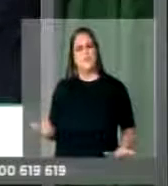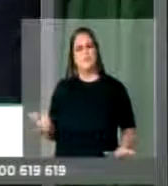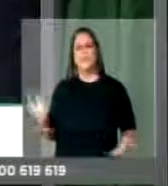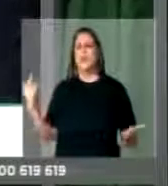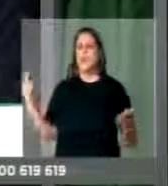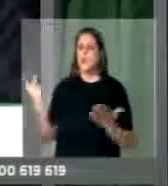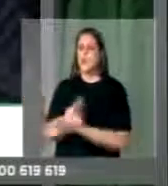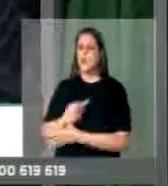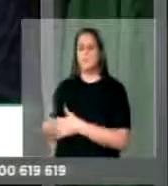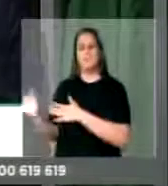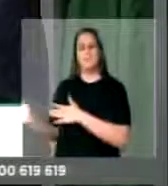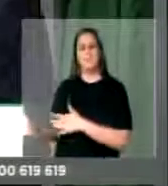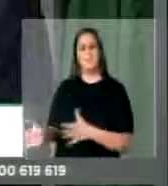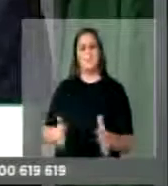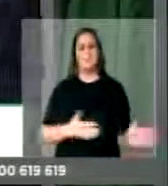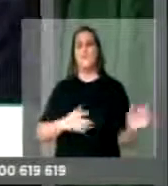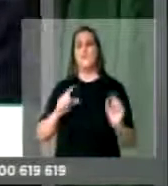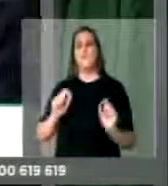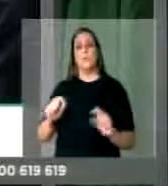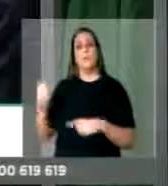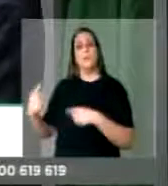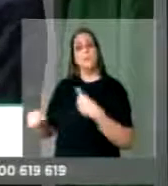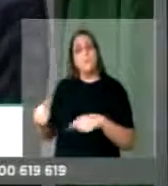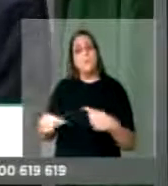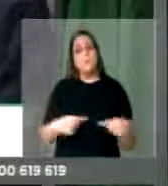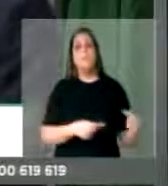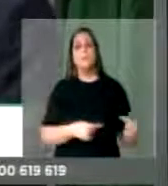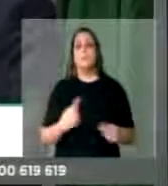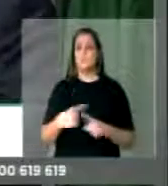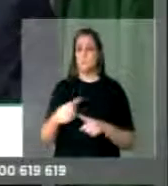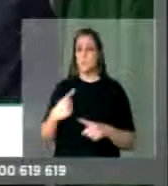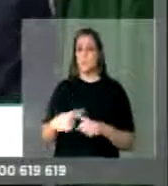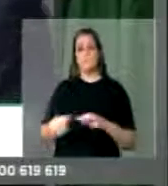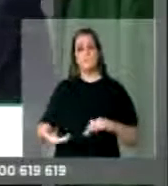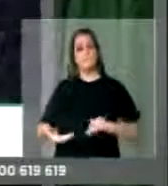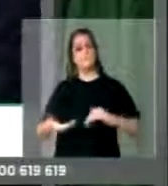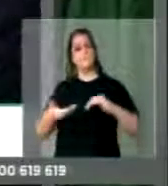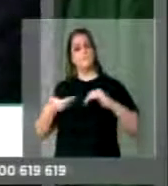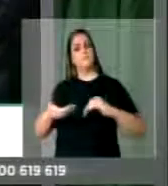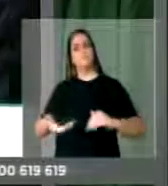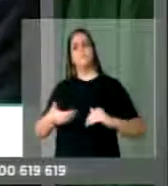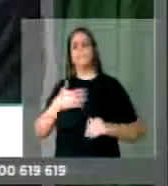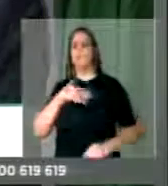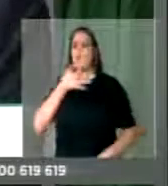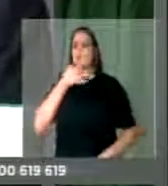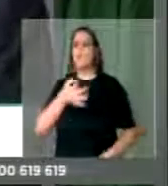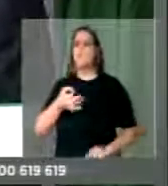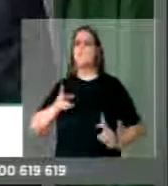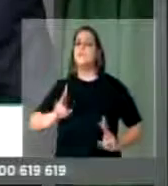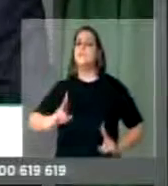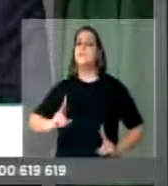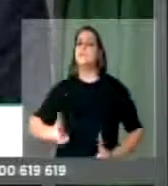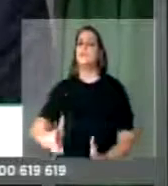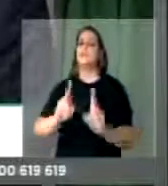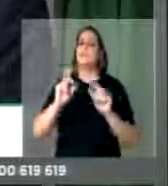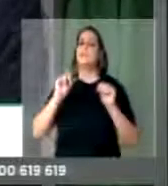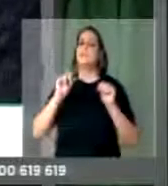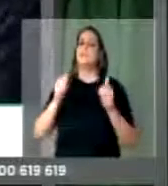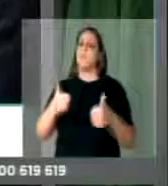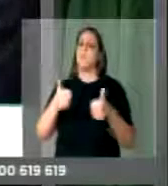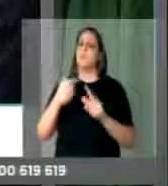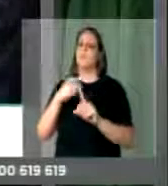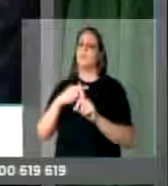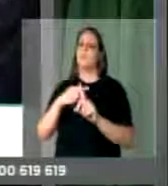nesse processo todo de discussão, porque acho que o Parlamento sempre constrói soluções